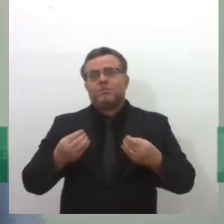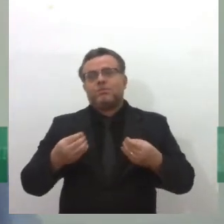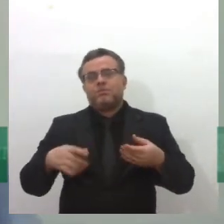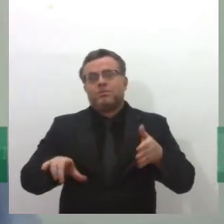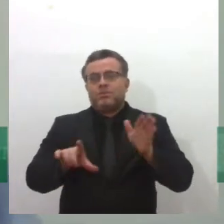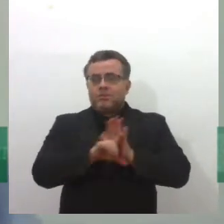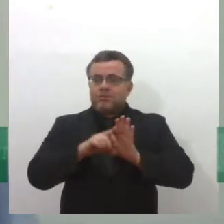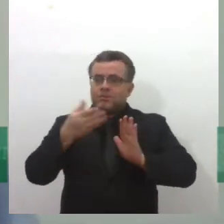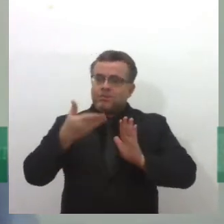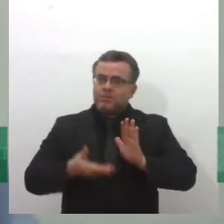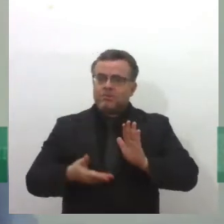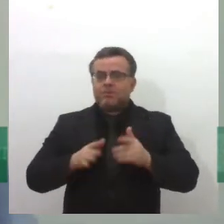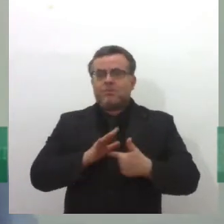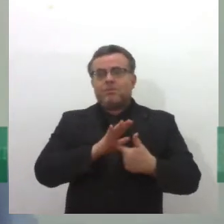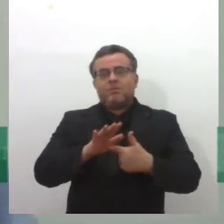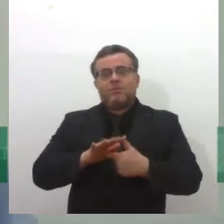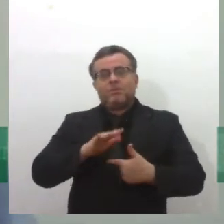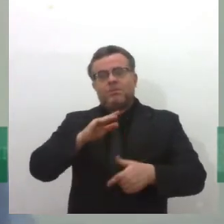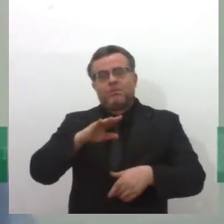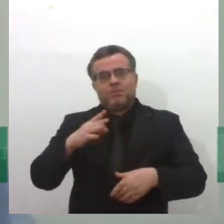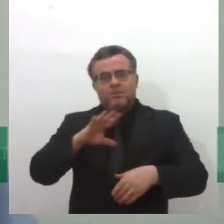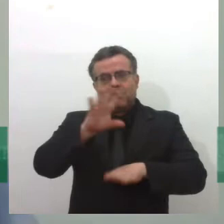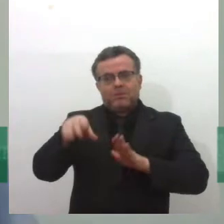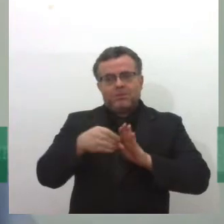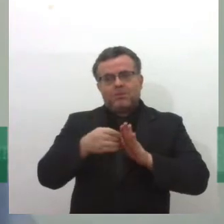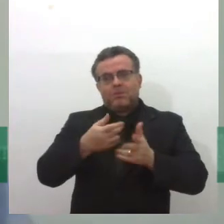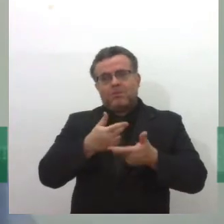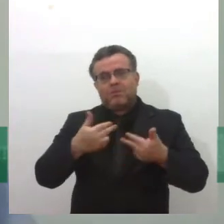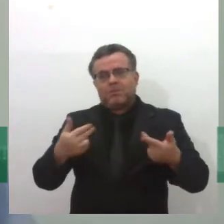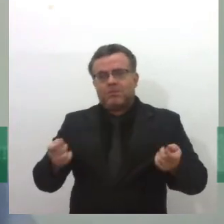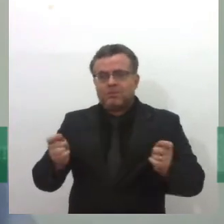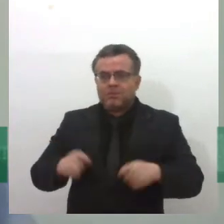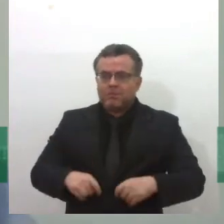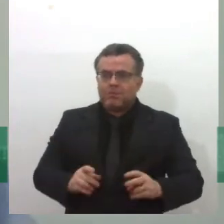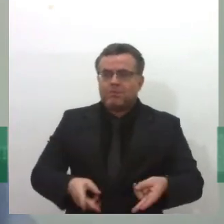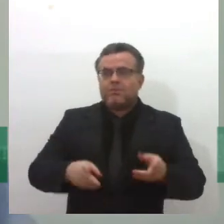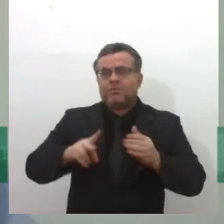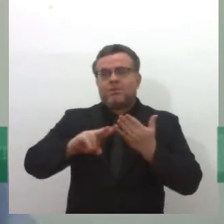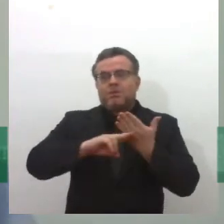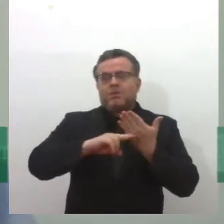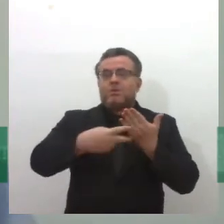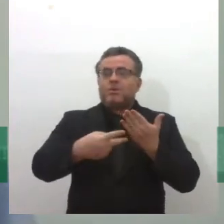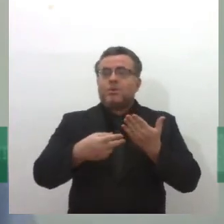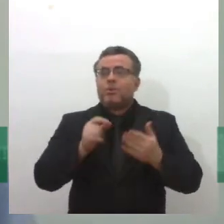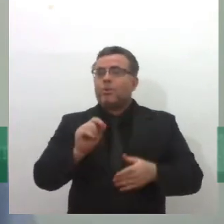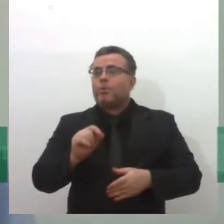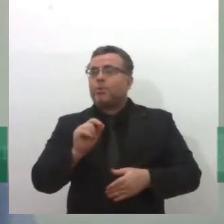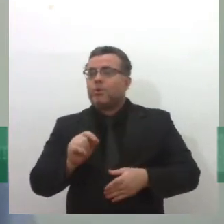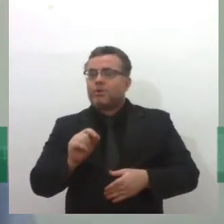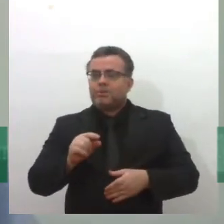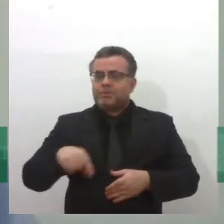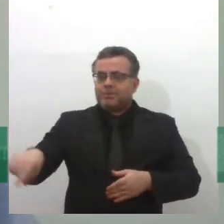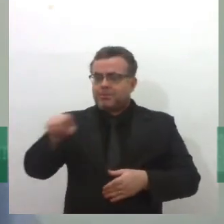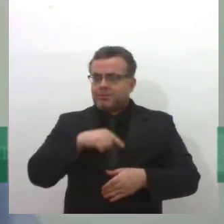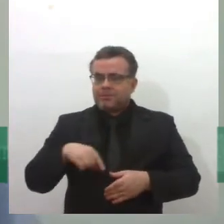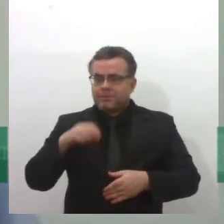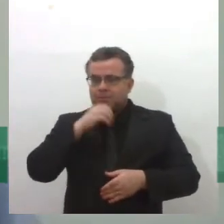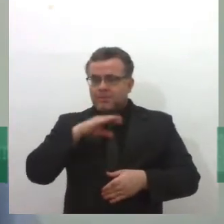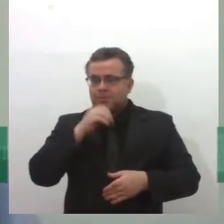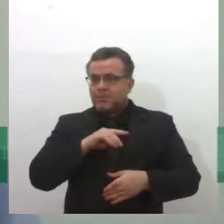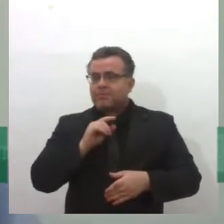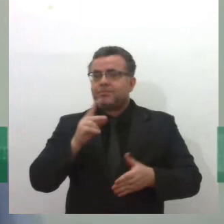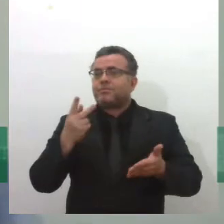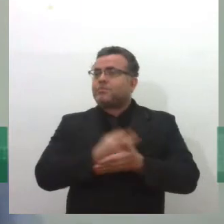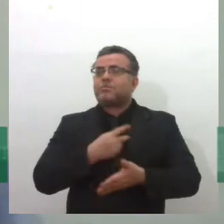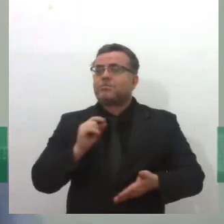né, aborda essa questão da corrupção? Por exemplo, quais são as consequências para quem comete esse tipo de ato? Né?